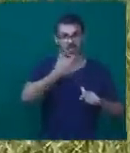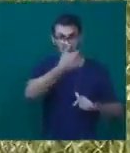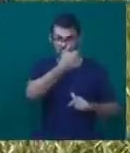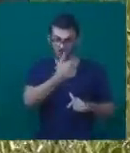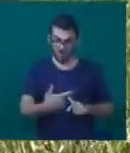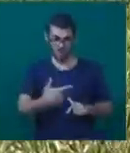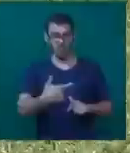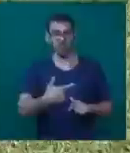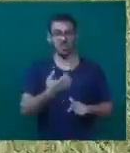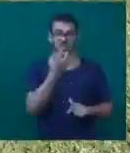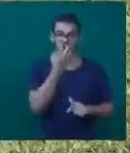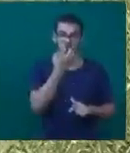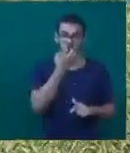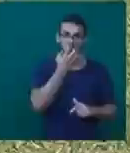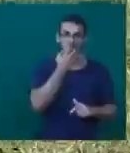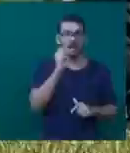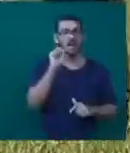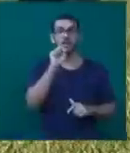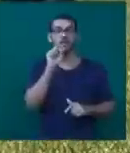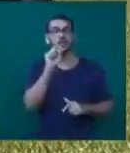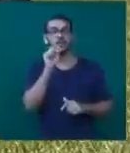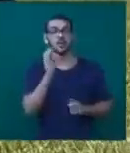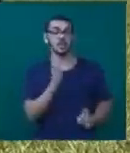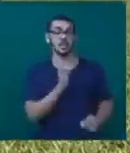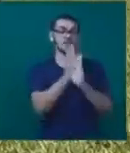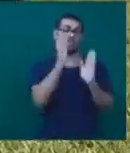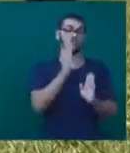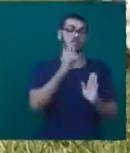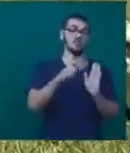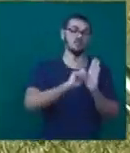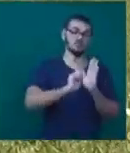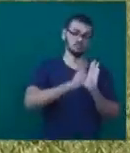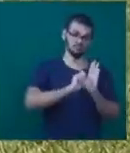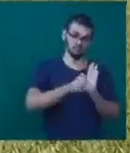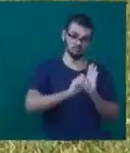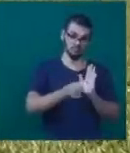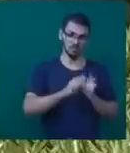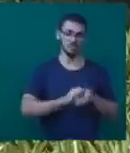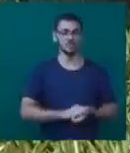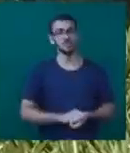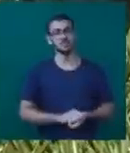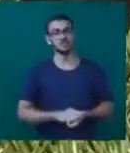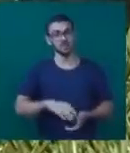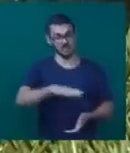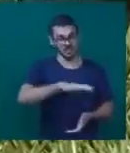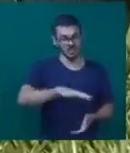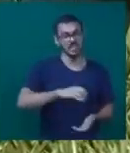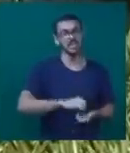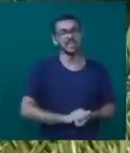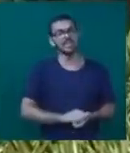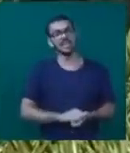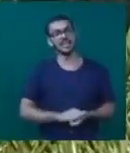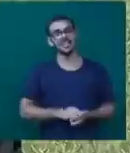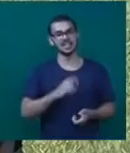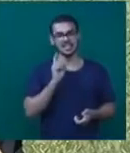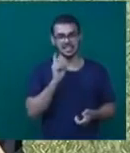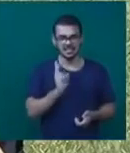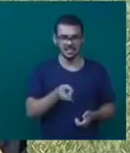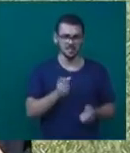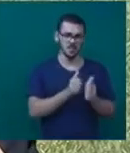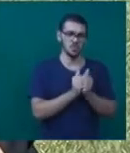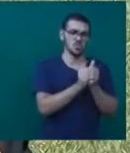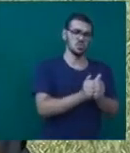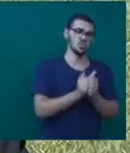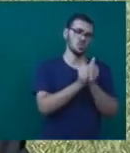é essencialmente o de encontrar drogas. Aqui, o cão está sempre com o mesmo policial. O cão, ele